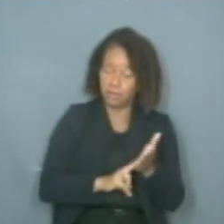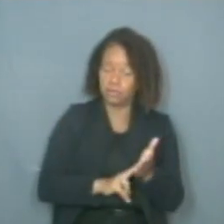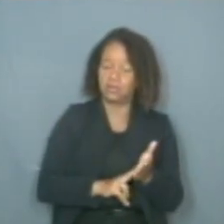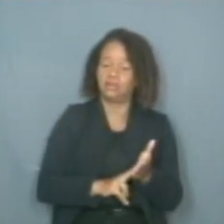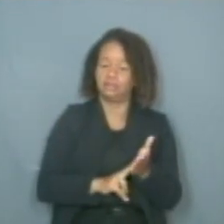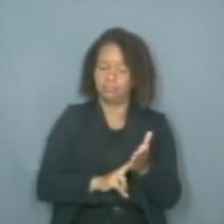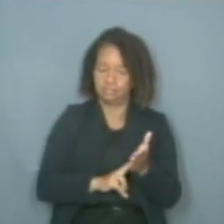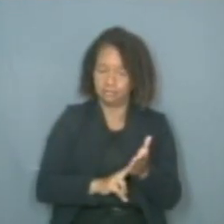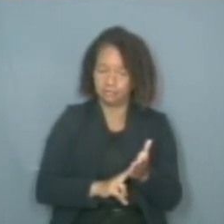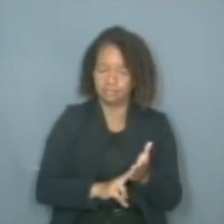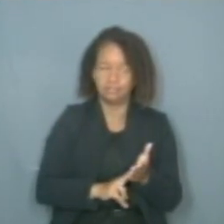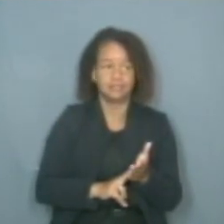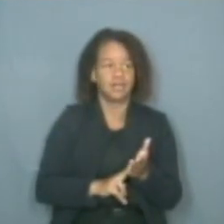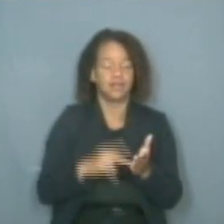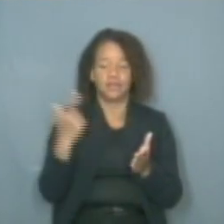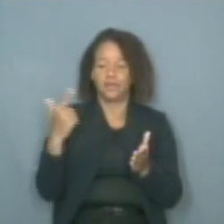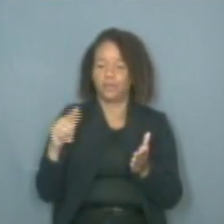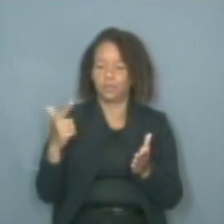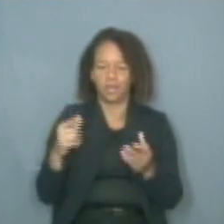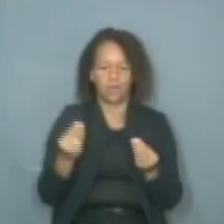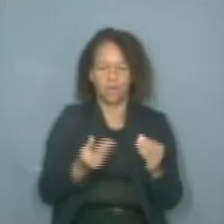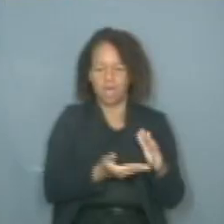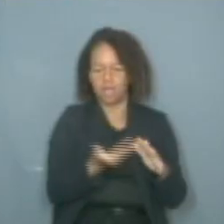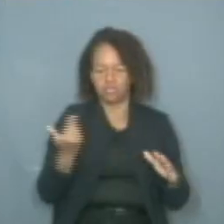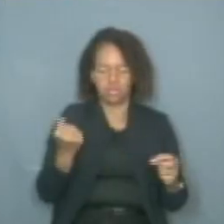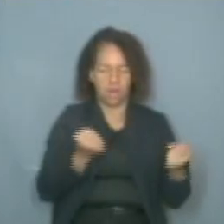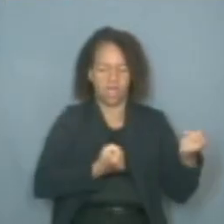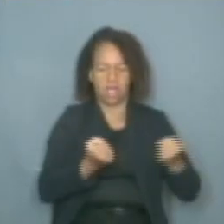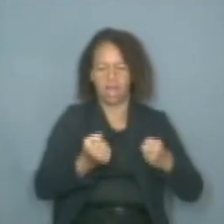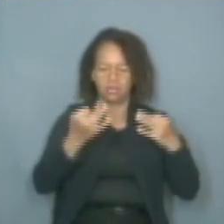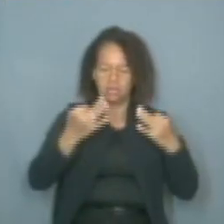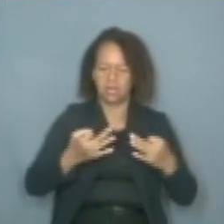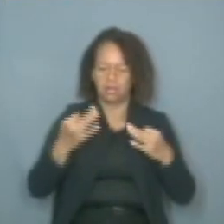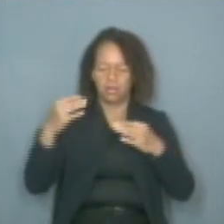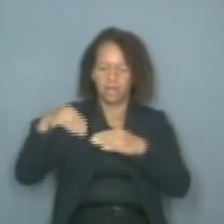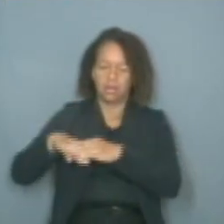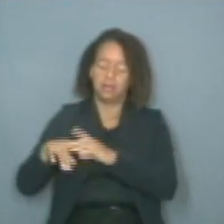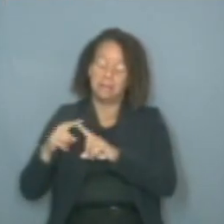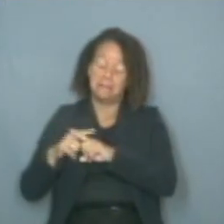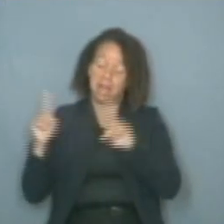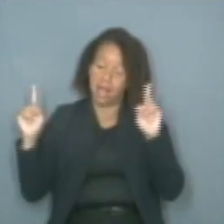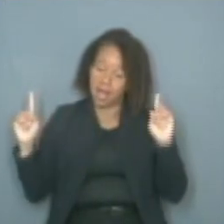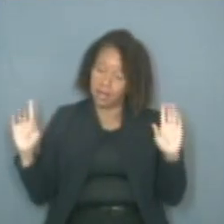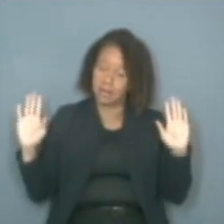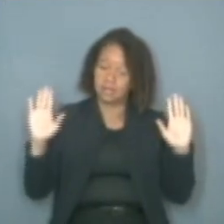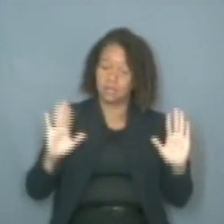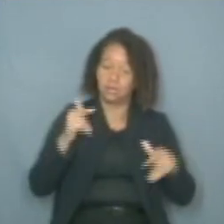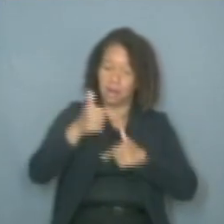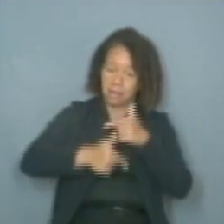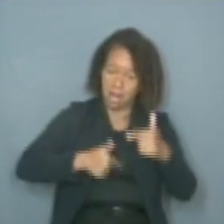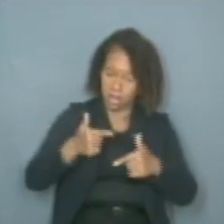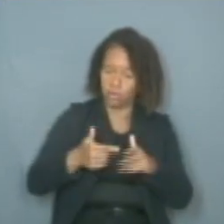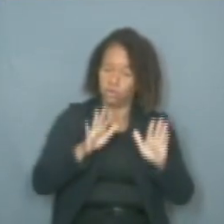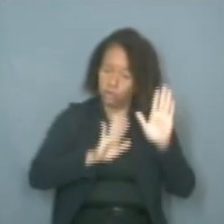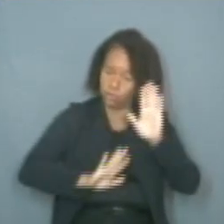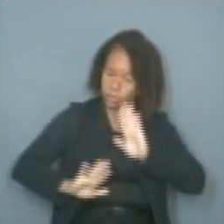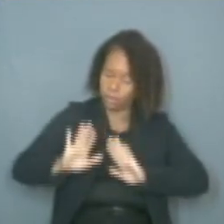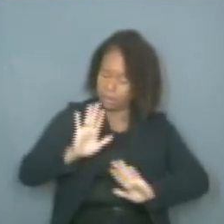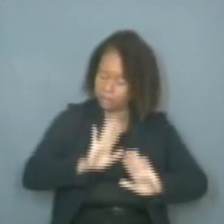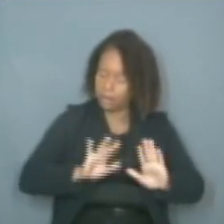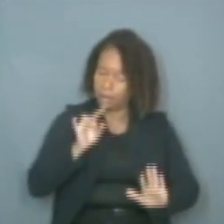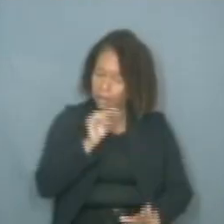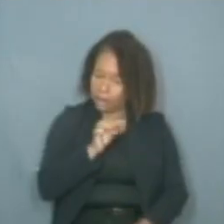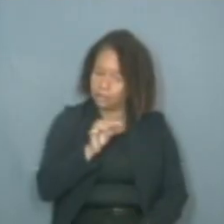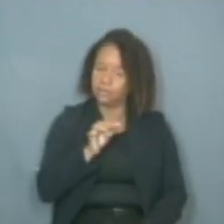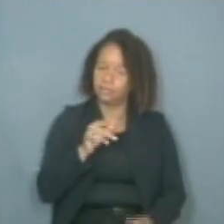fato, não cabe a remoção do veículo a depósito. Mas aí os agentes de trânsito têm todo o zelo, todo o